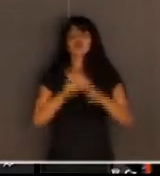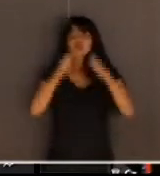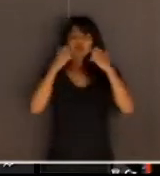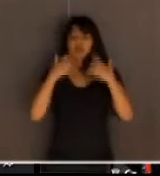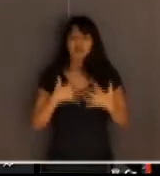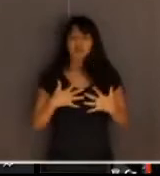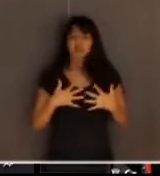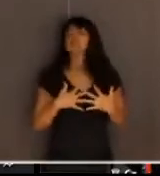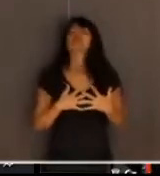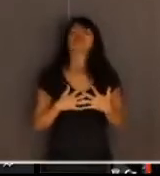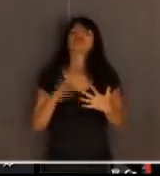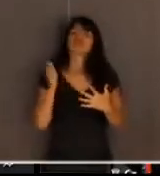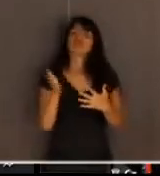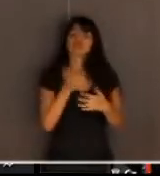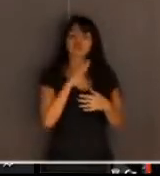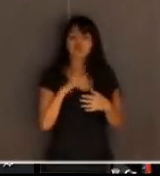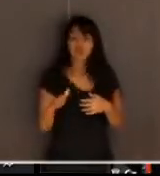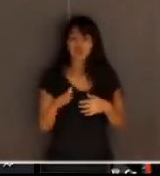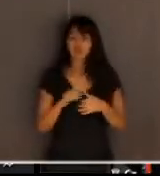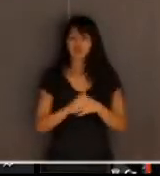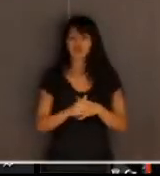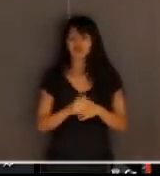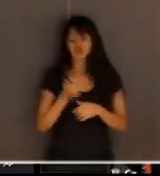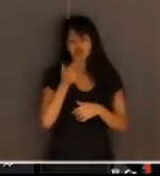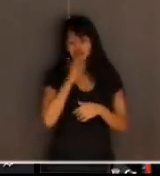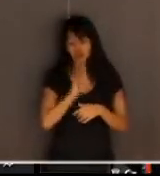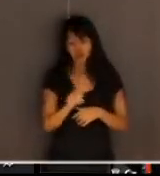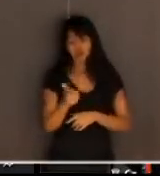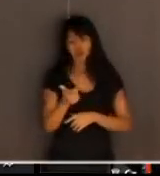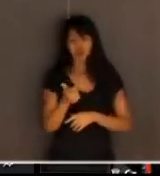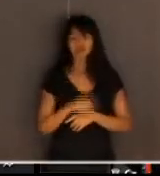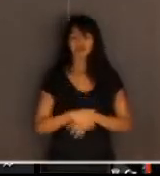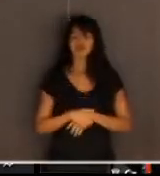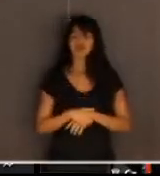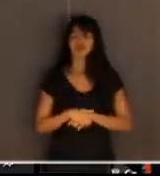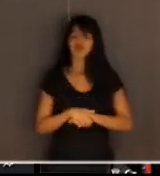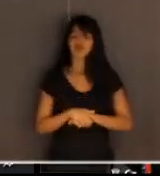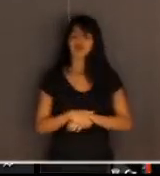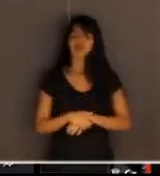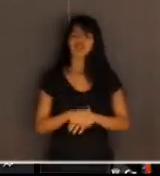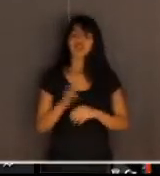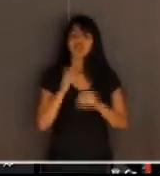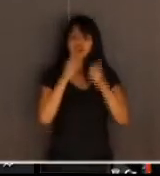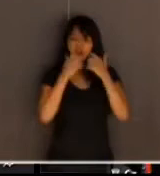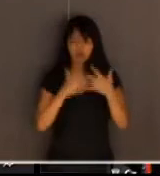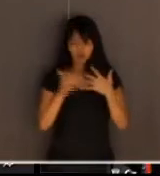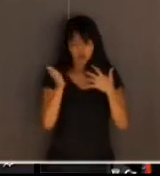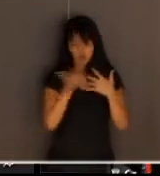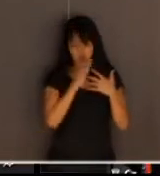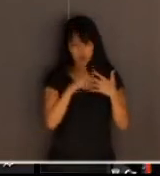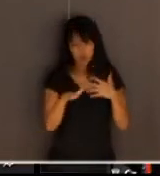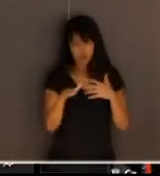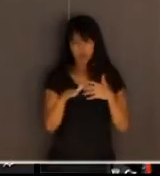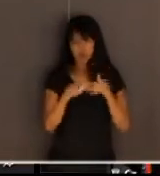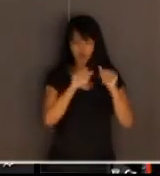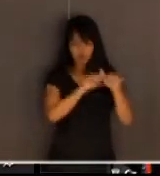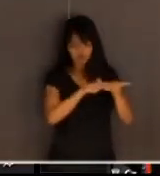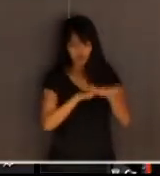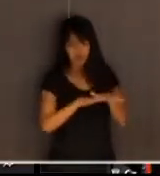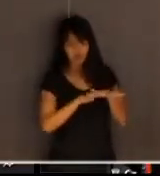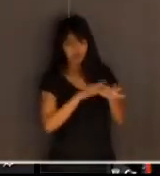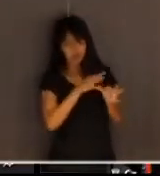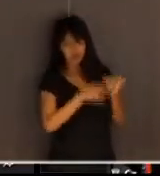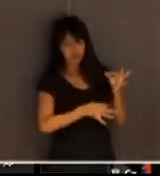Argumentação de nulidade, volto a repetir para terminar, argumentação de nulidade em plenário do júri não